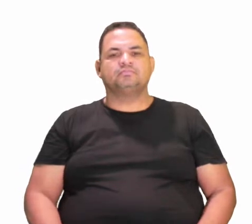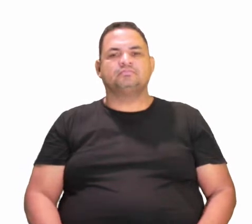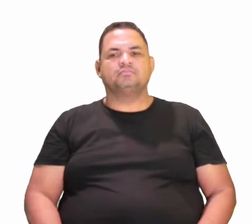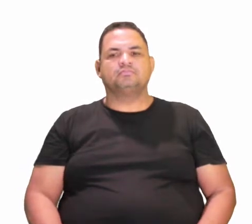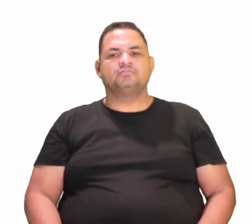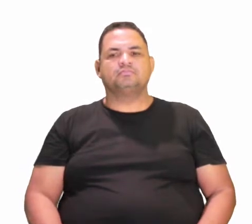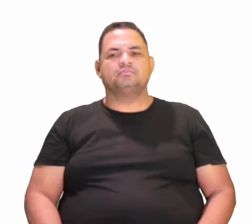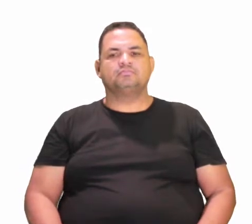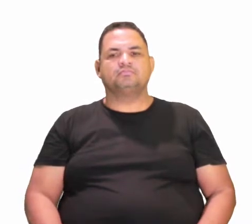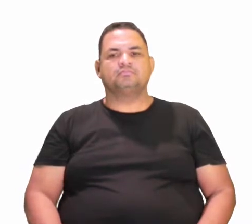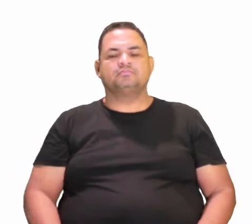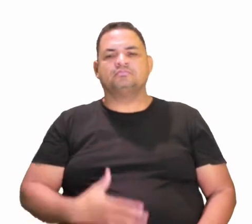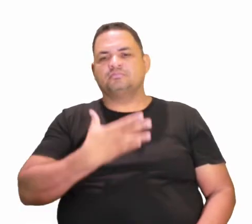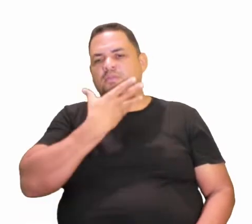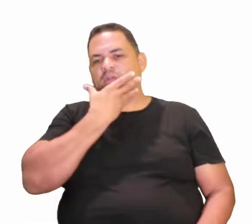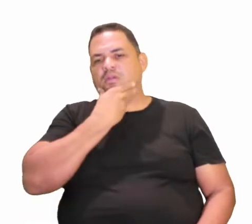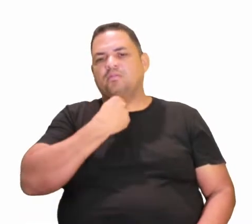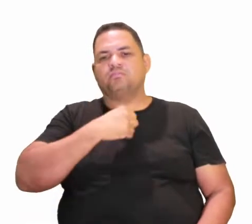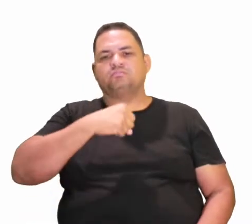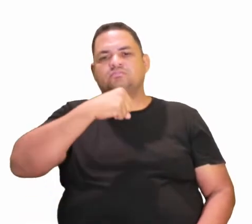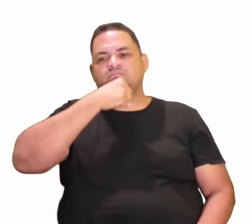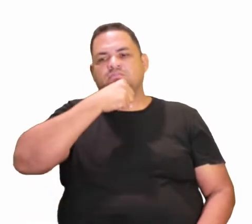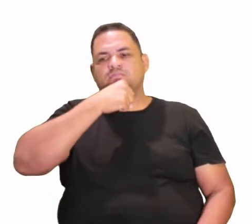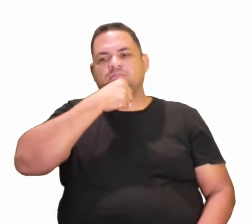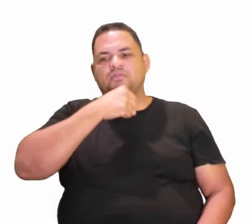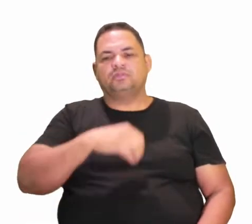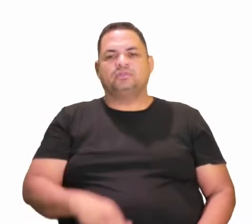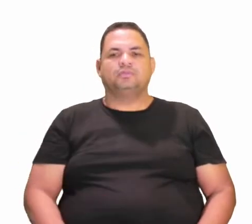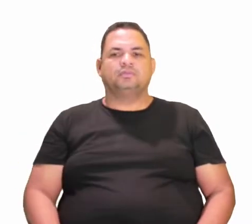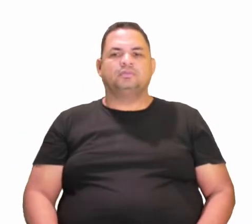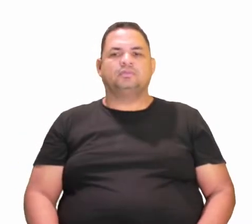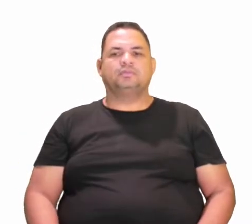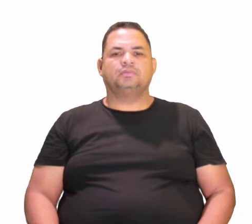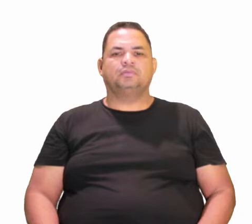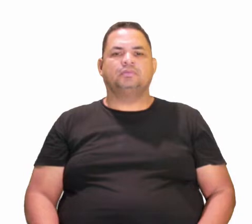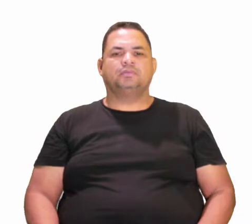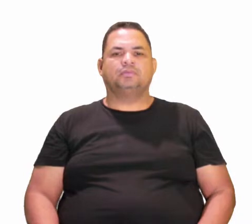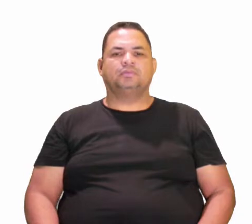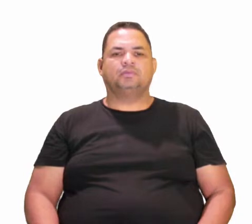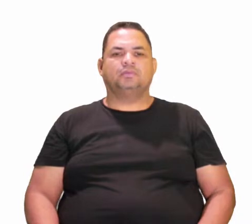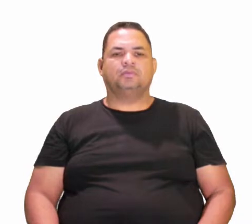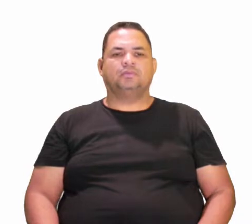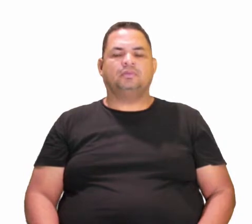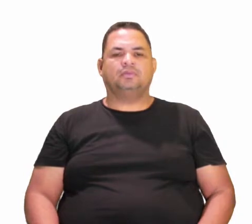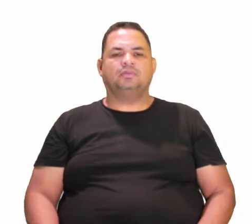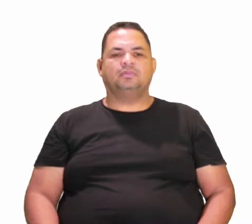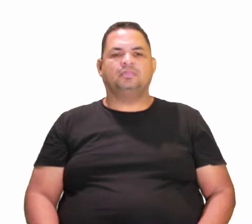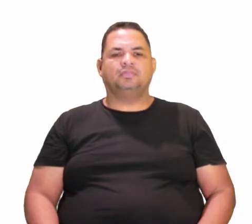grandfather ou grandpa, que é o avô ou grandpa, vovô.